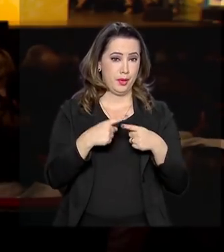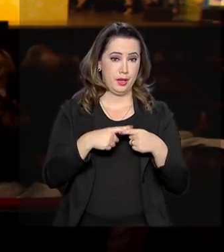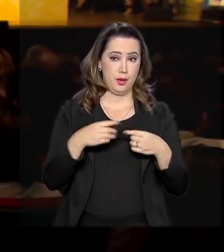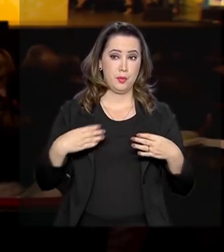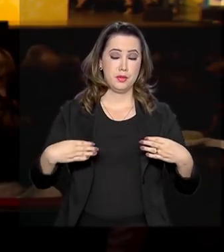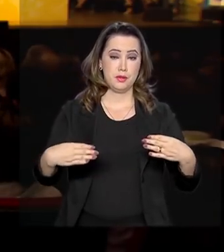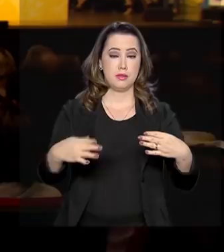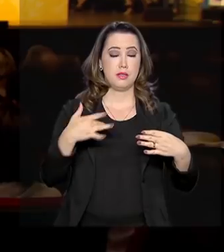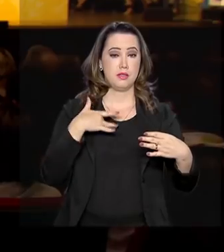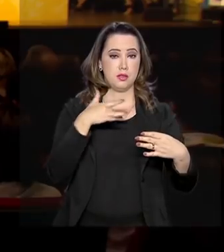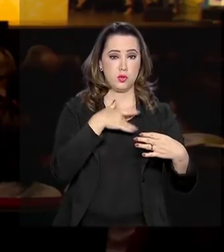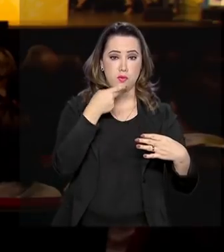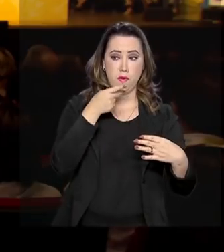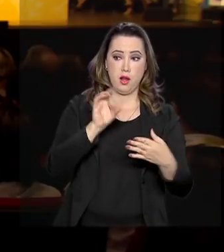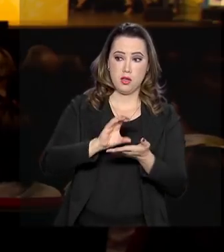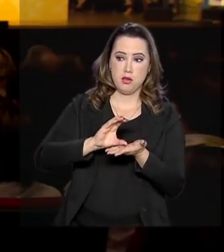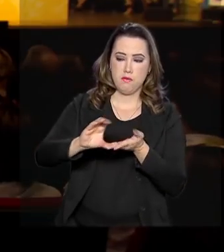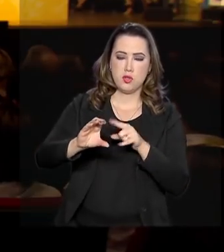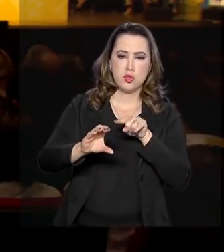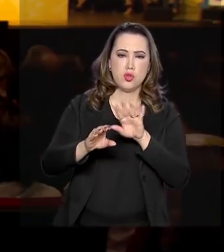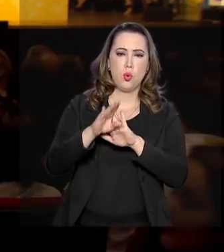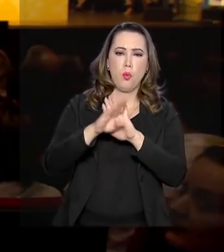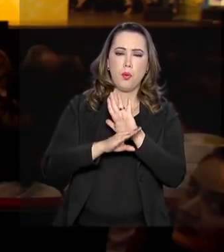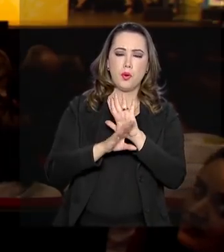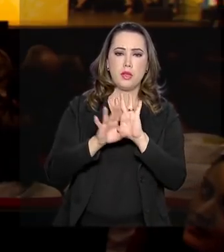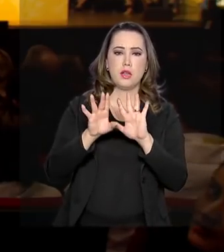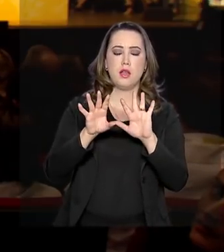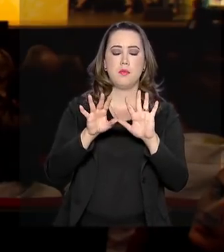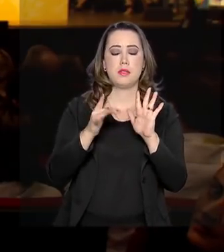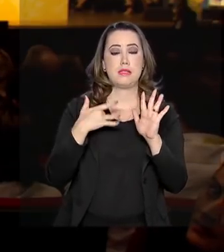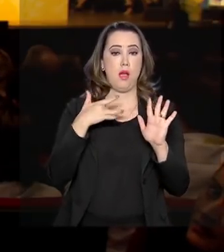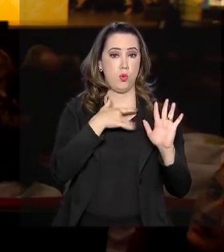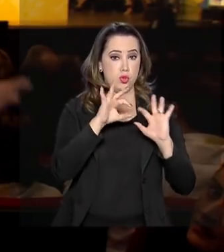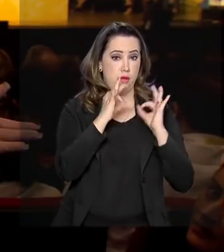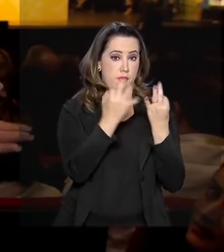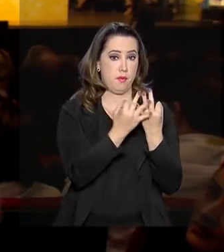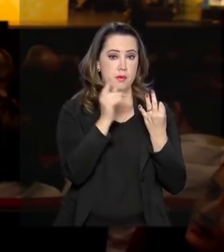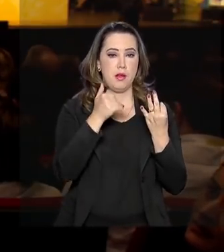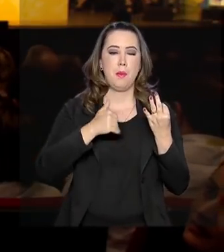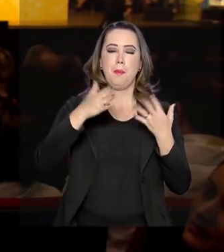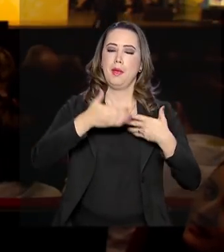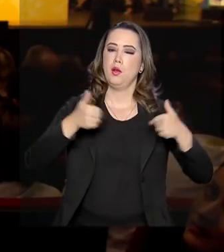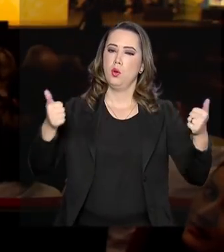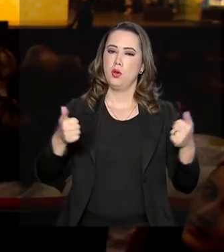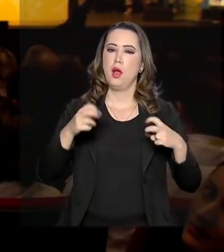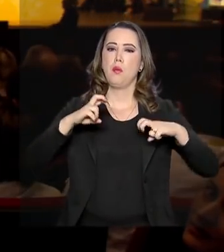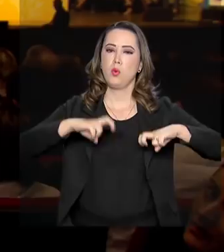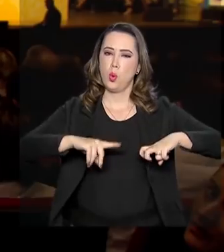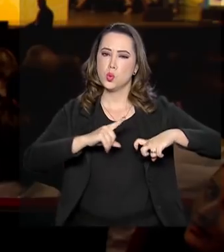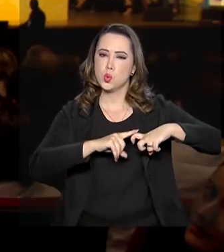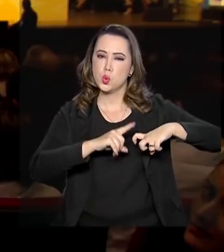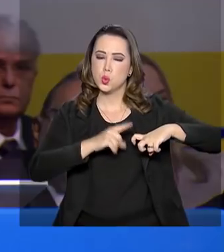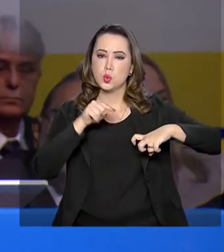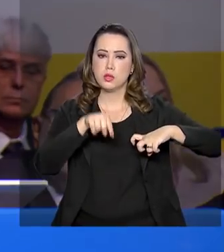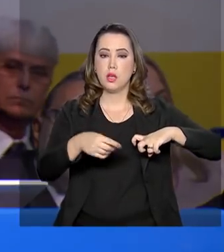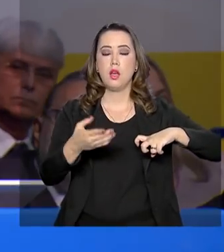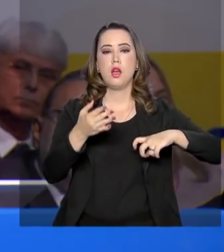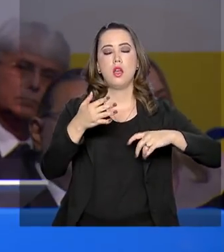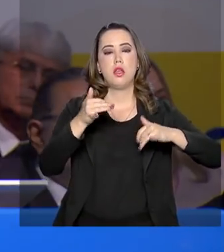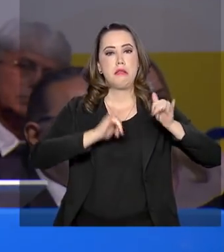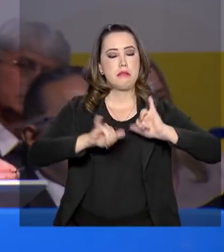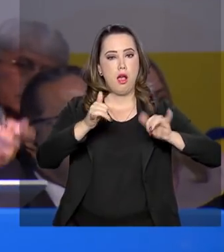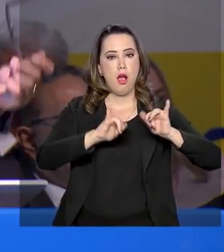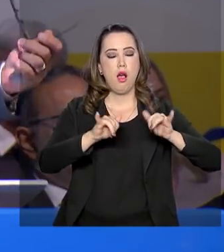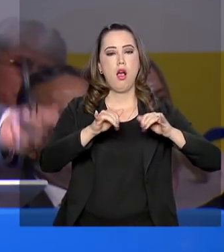investimento no programa deve ampliar e melhorar o atendimento com mais consultas, exames e medicamentos. Quando